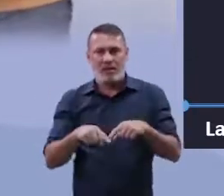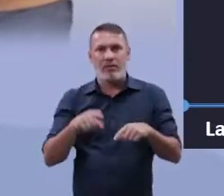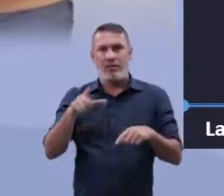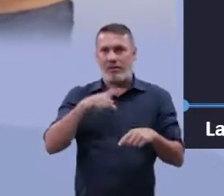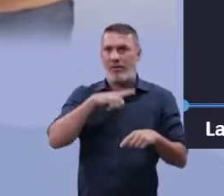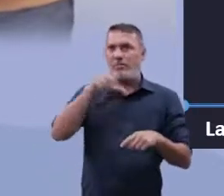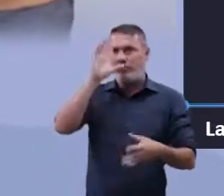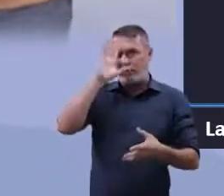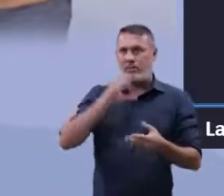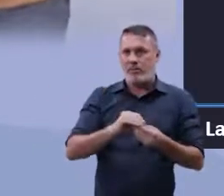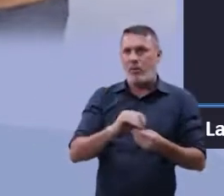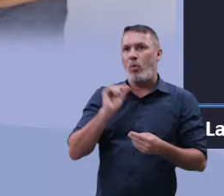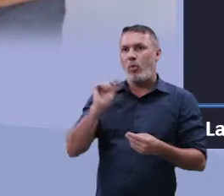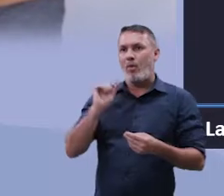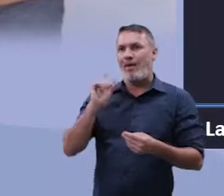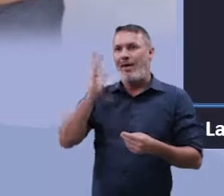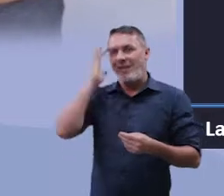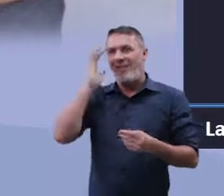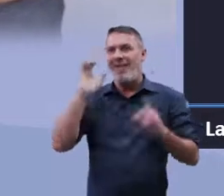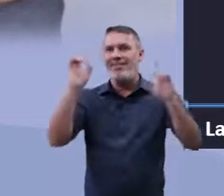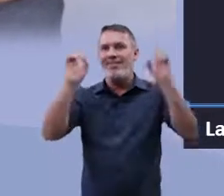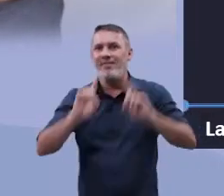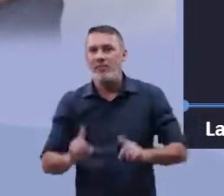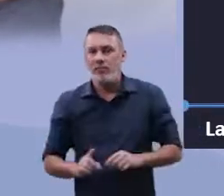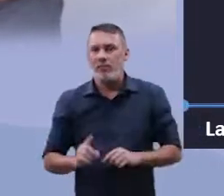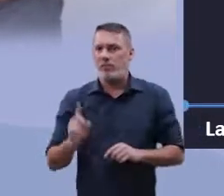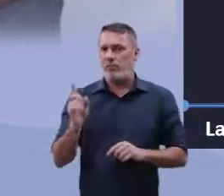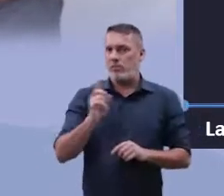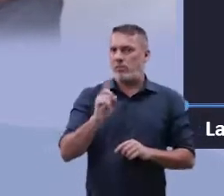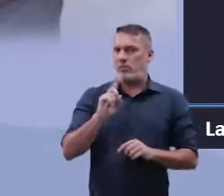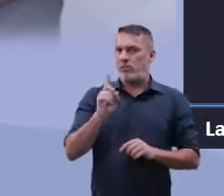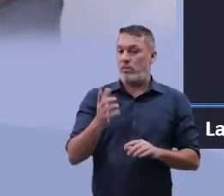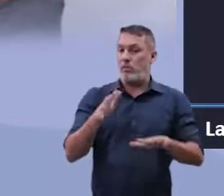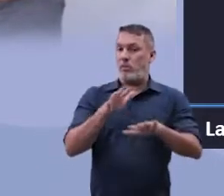deficiência. Não. Inclusão é incluir a todos.